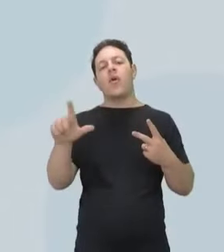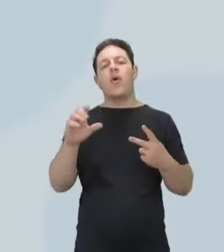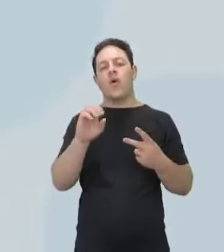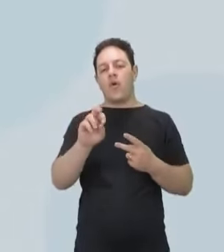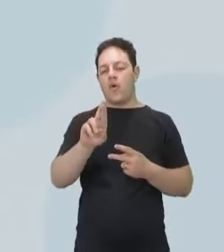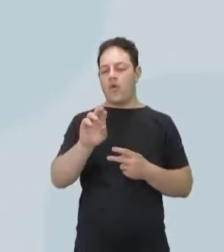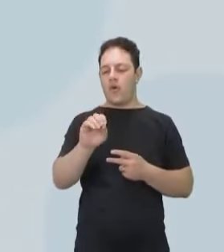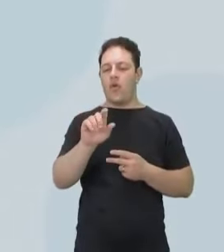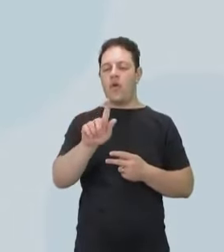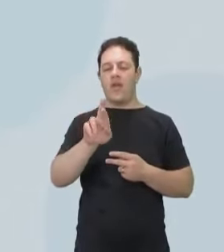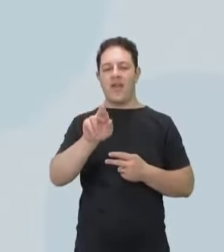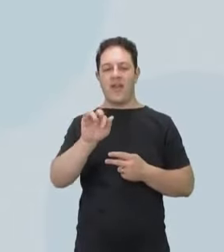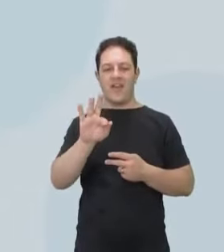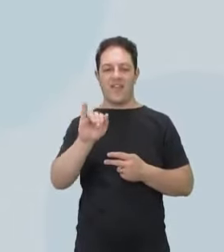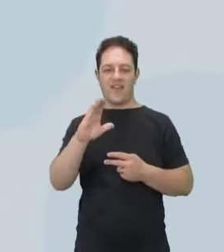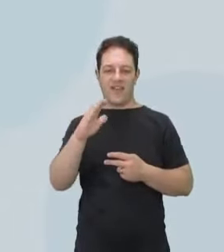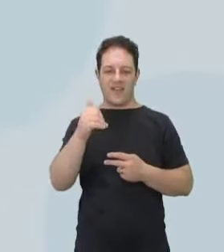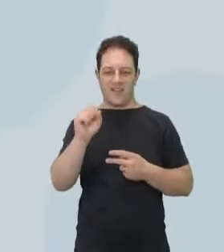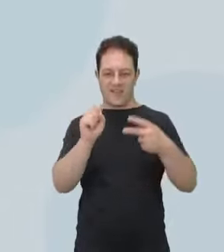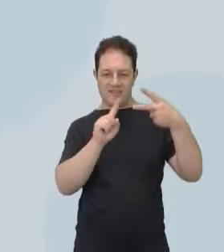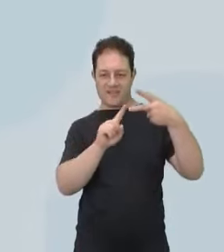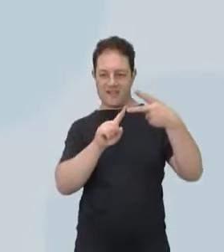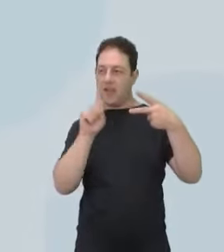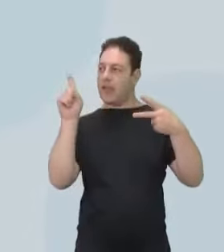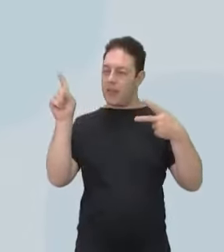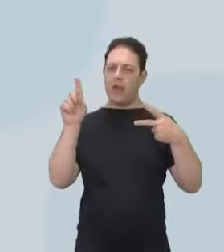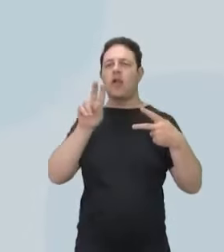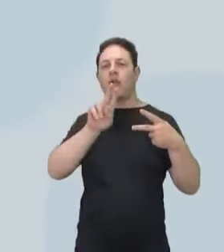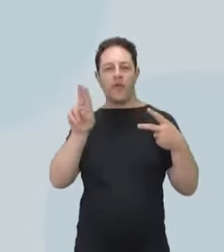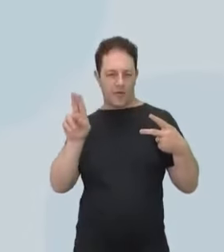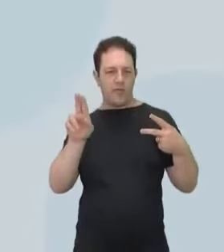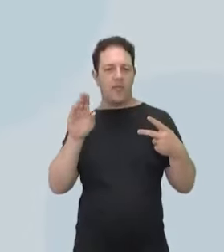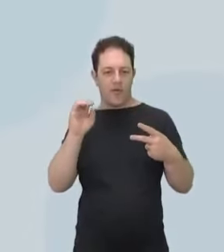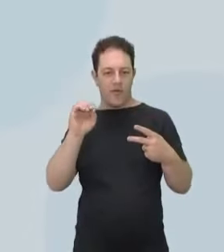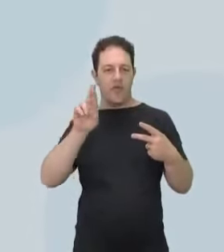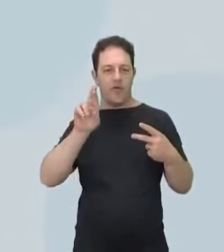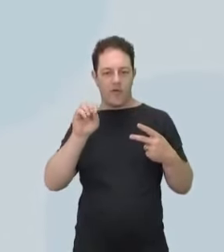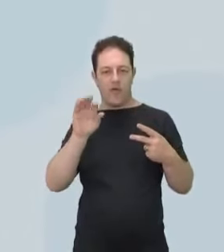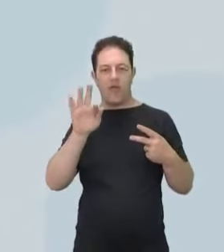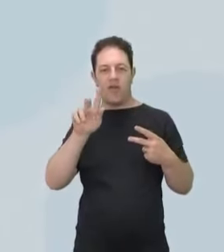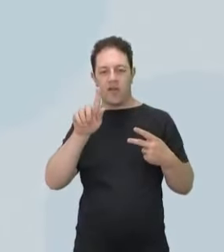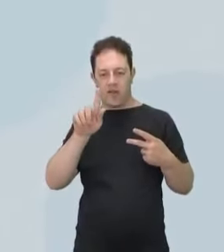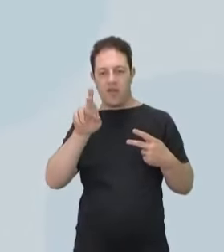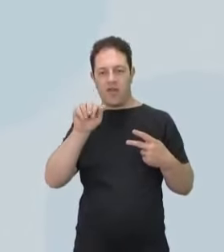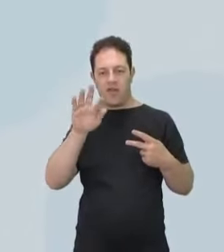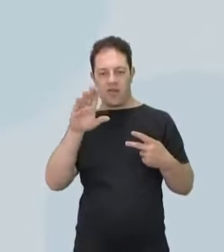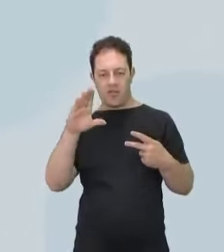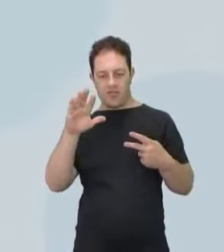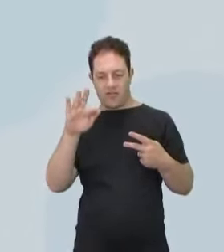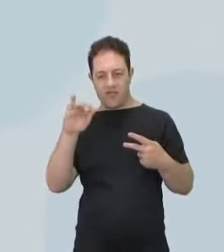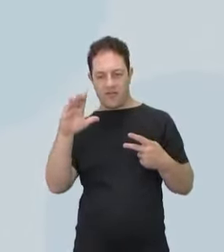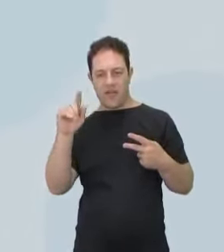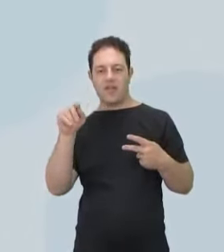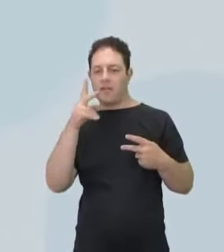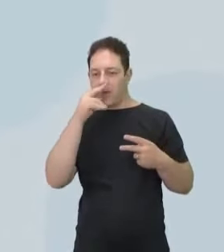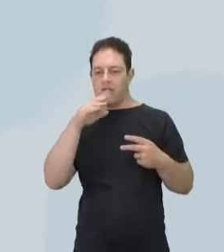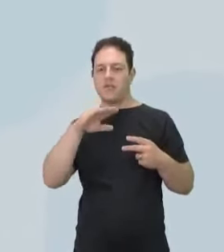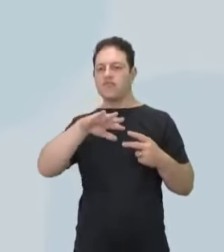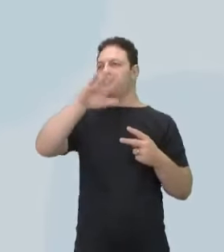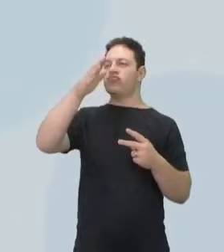As orográficas, né? O nome é bem bonito, que são as chuvas de relevo, né? E as